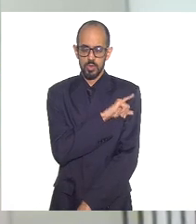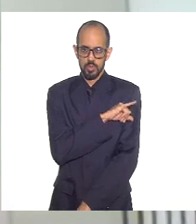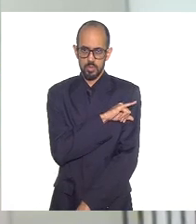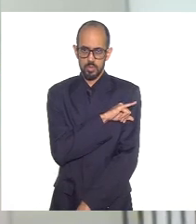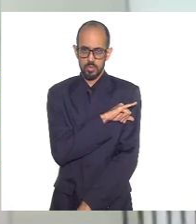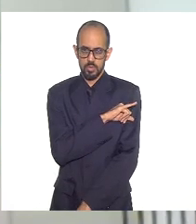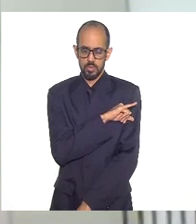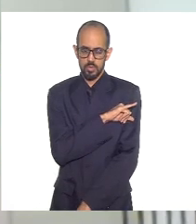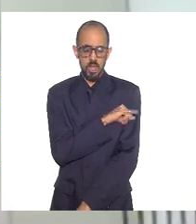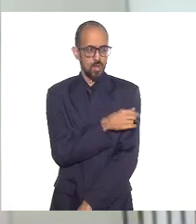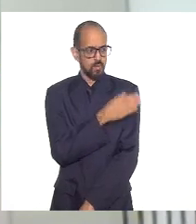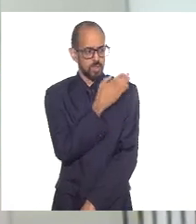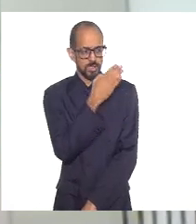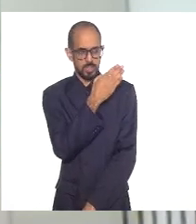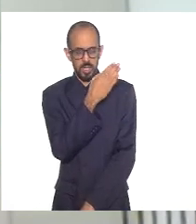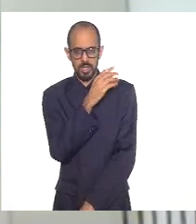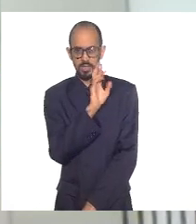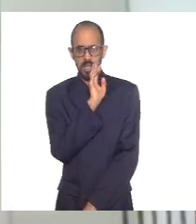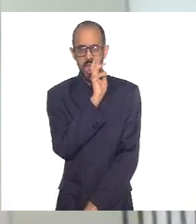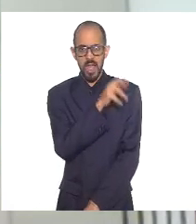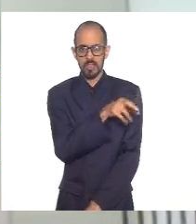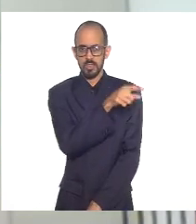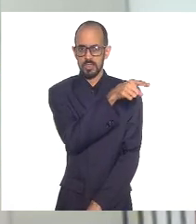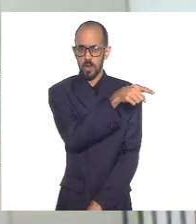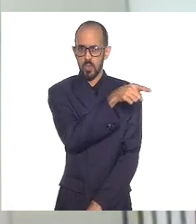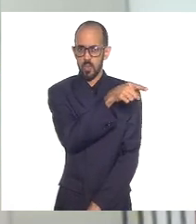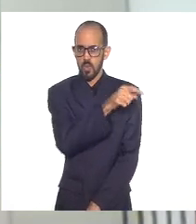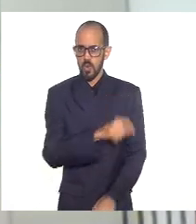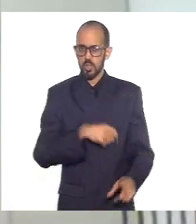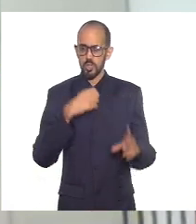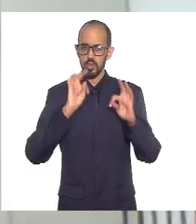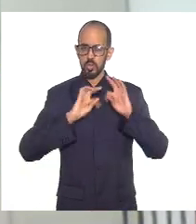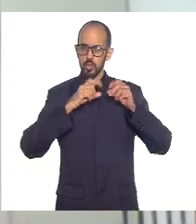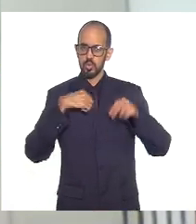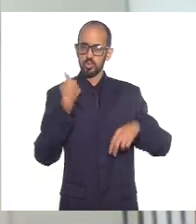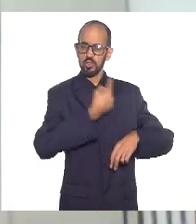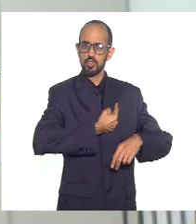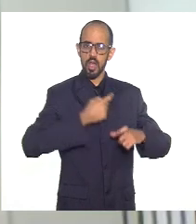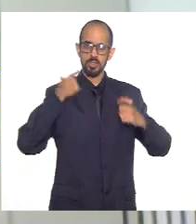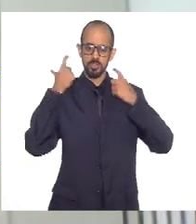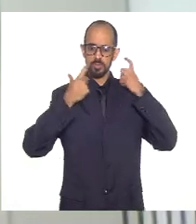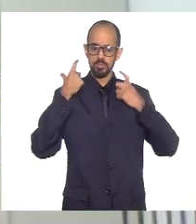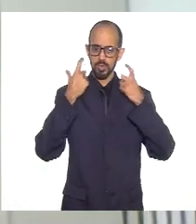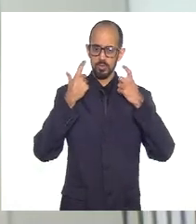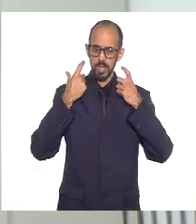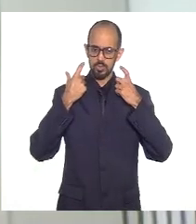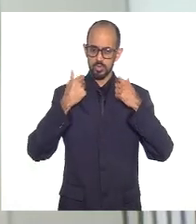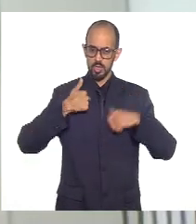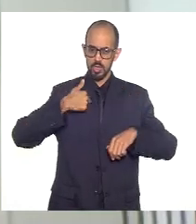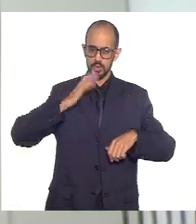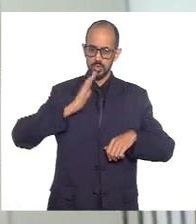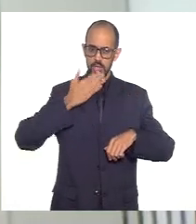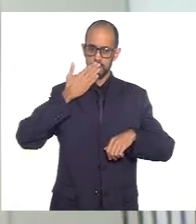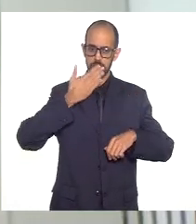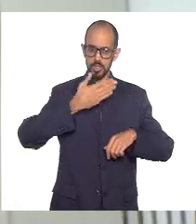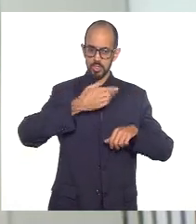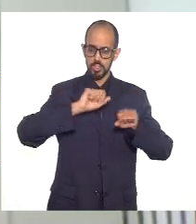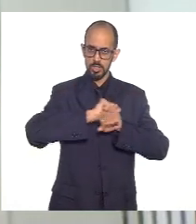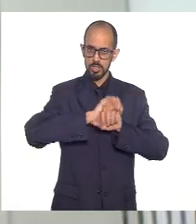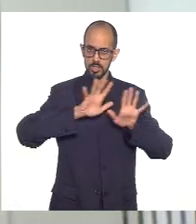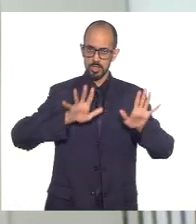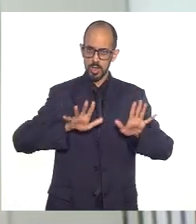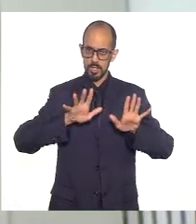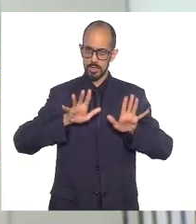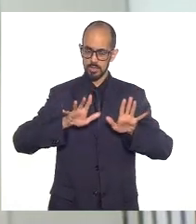toda a razão de que estejamos todos muito preocupados com isso. Eu já pedi esclarecimento